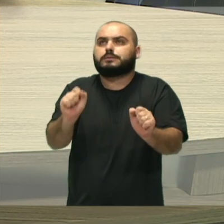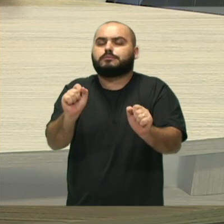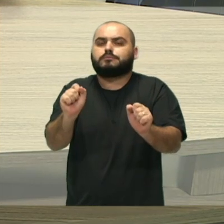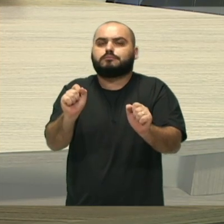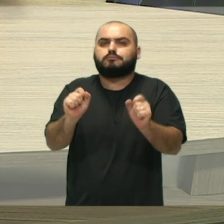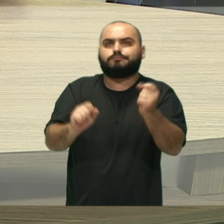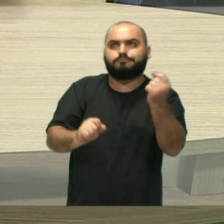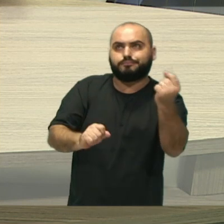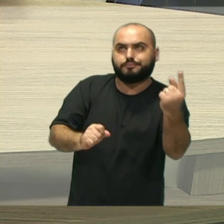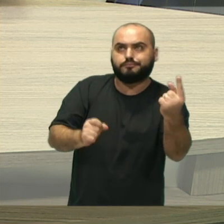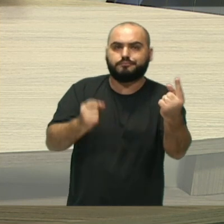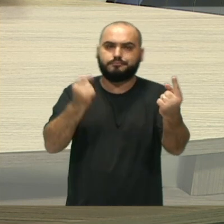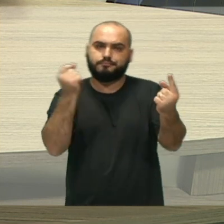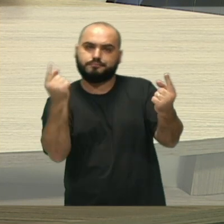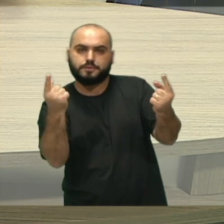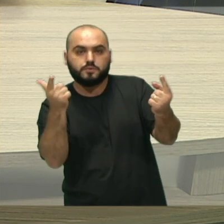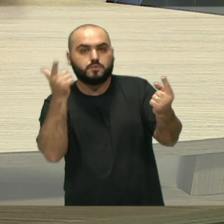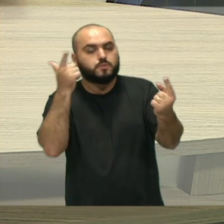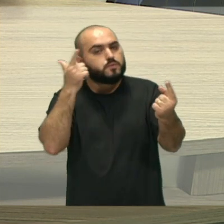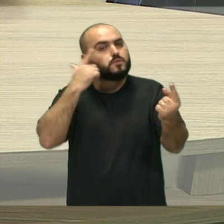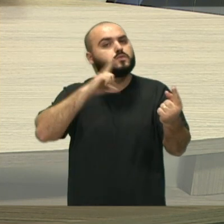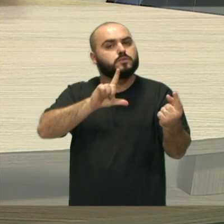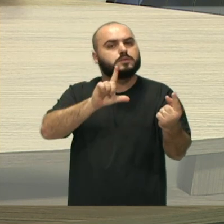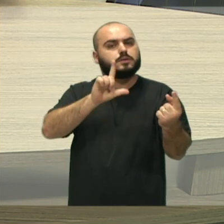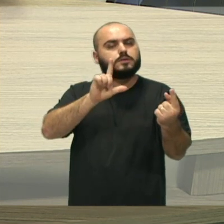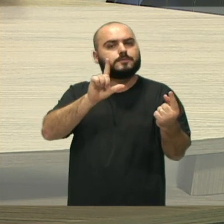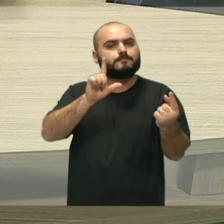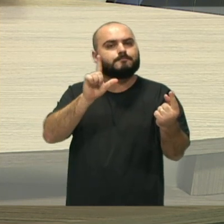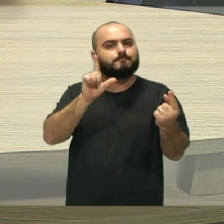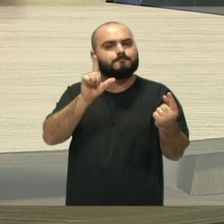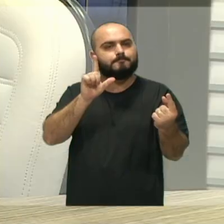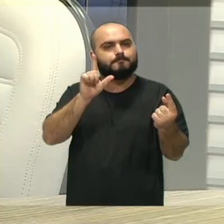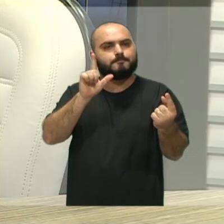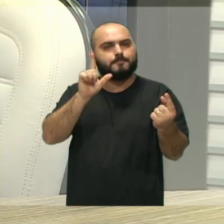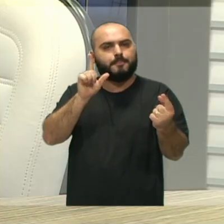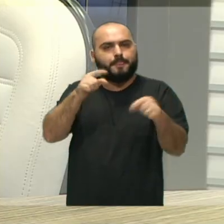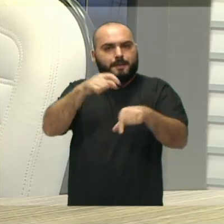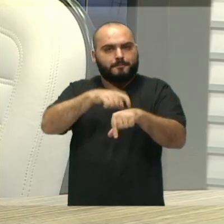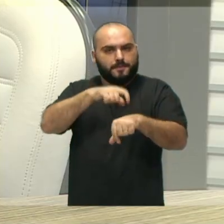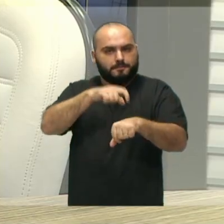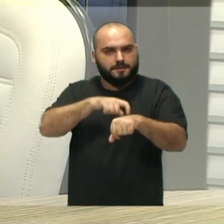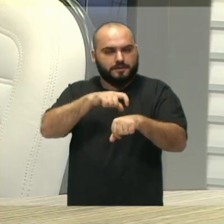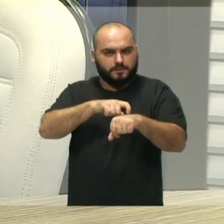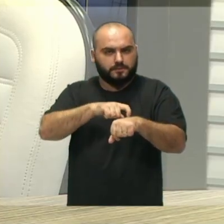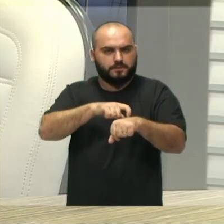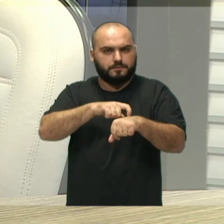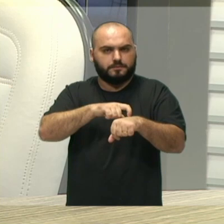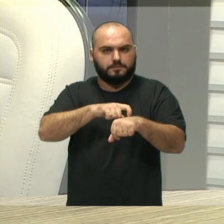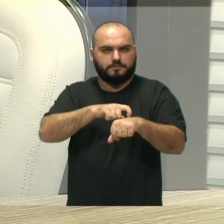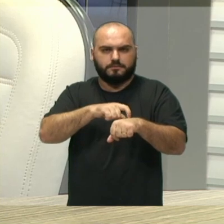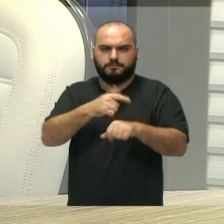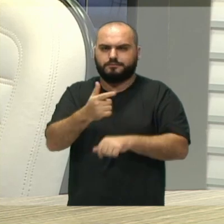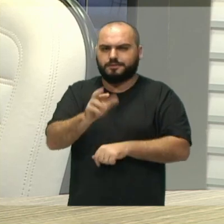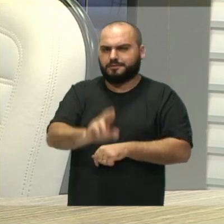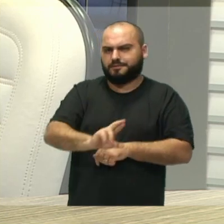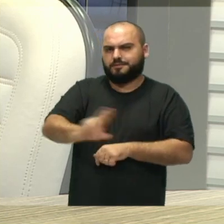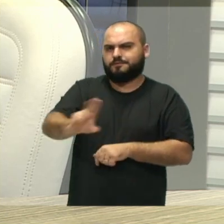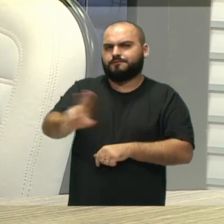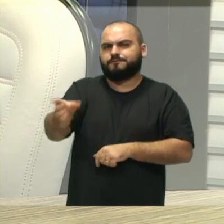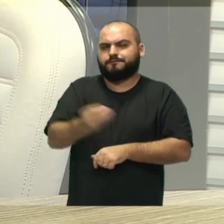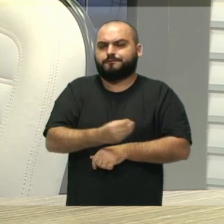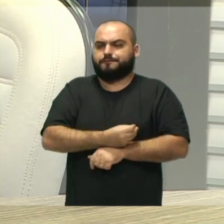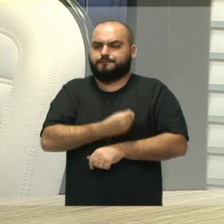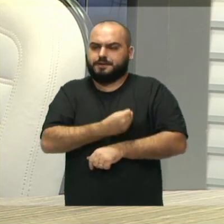algumas outras pessoas conseguiram encarar essa transição como uma outra forma de ver a